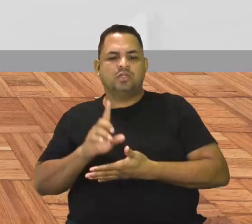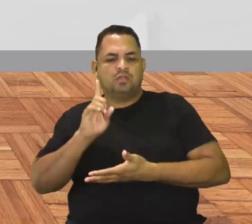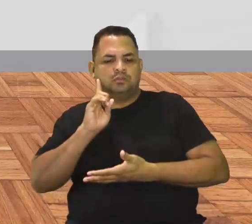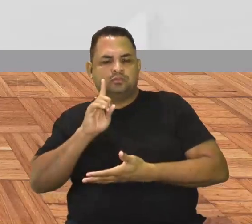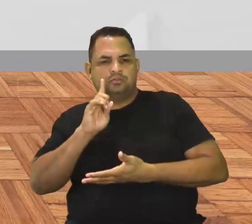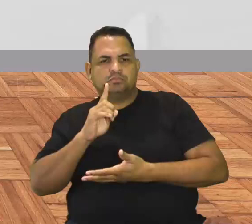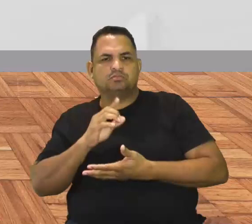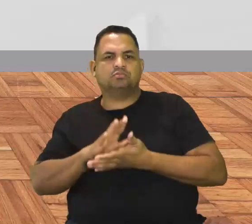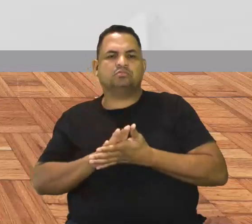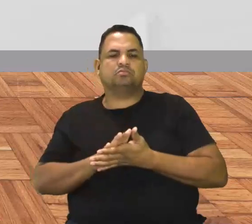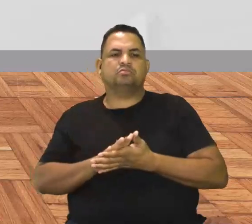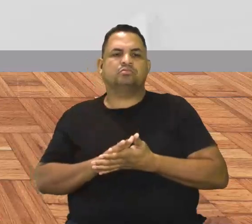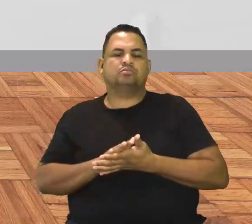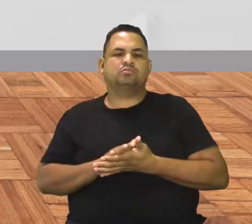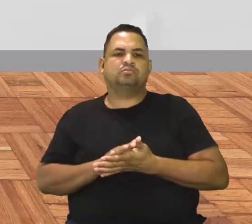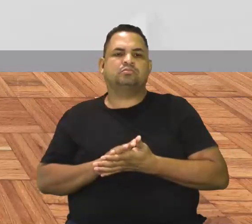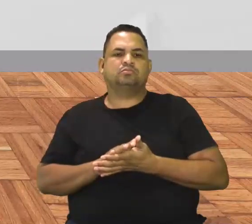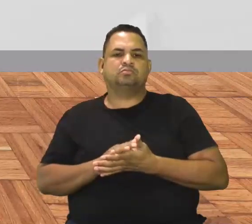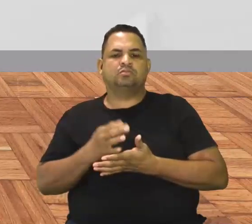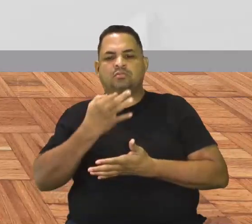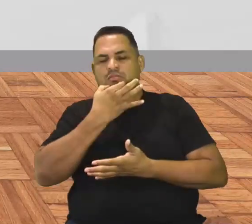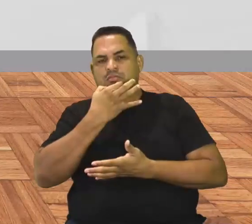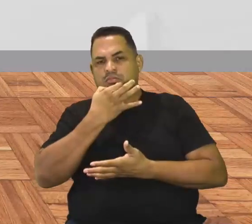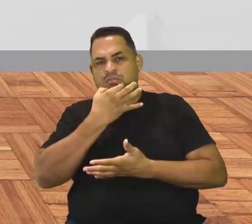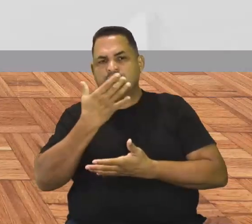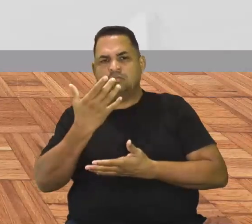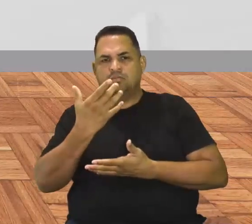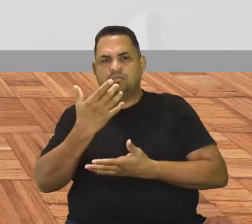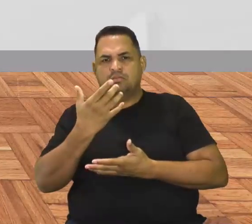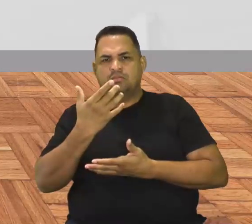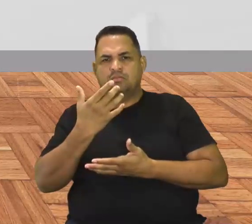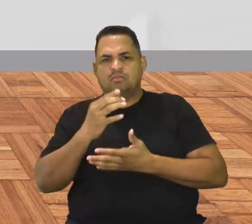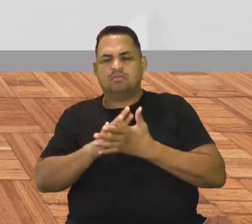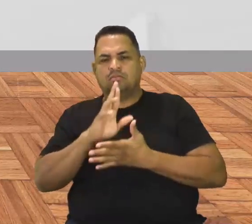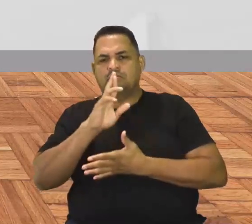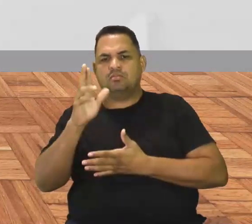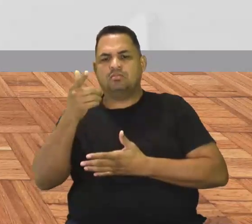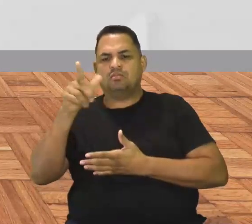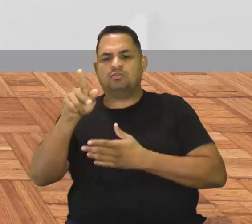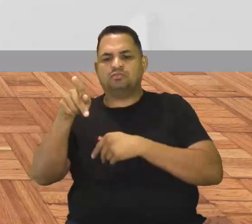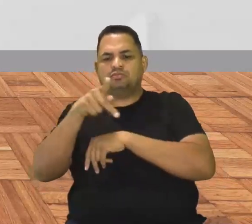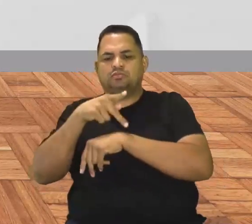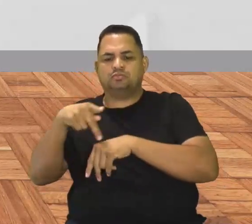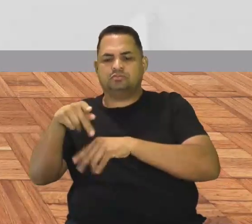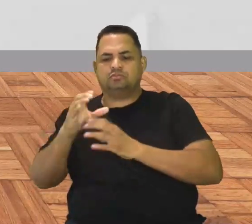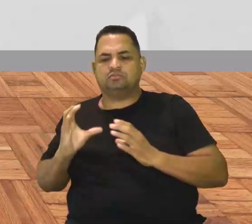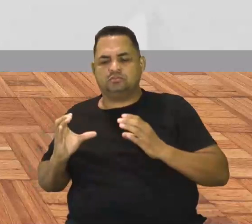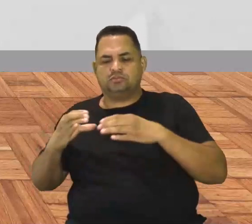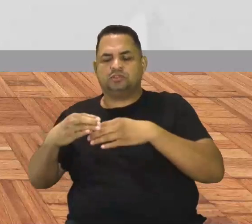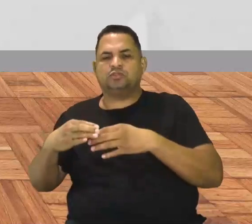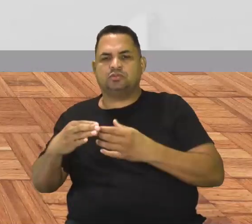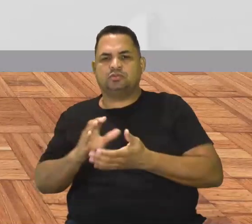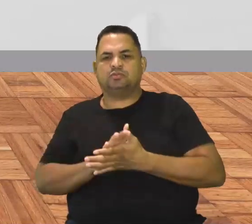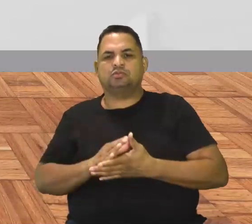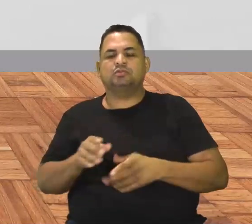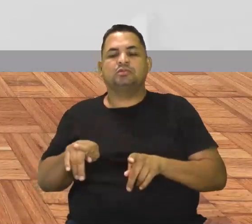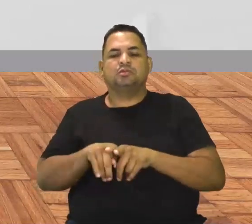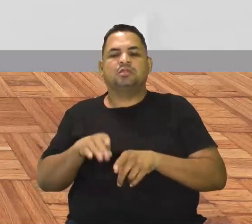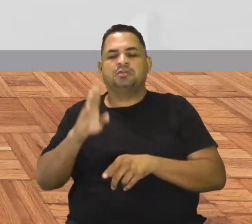Estados Unidos, estava a Inglaterra, estava a Rússia e outros países aliados, inclusive o